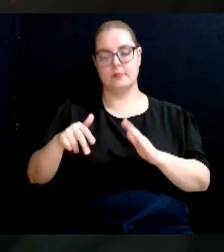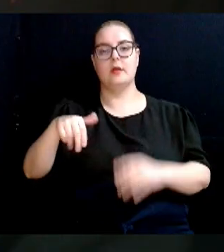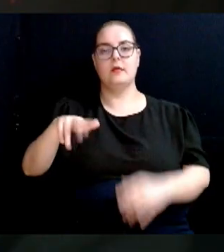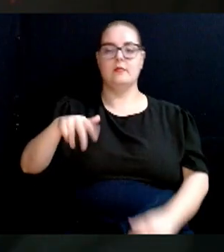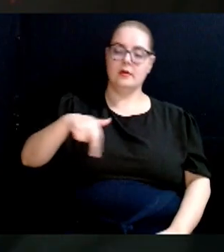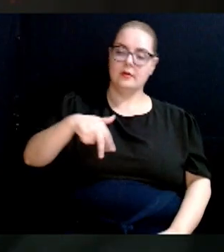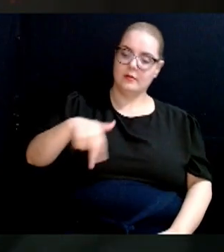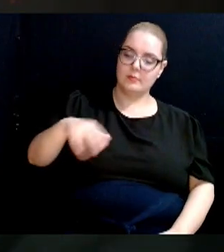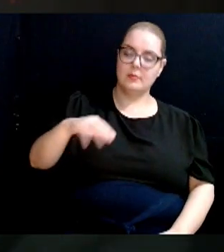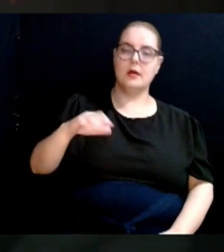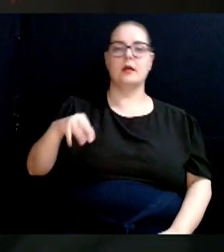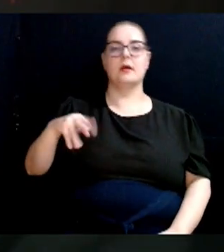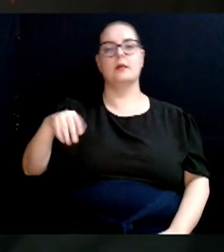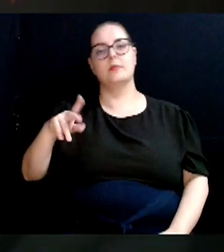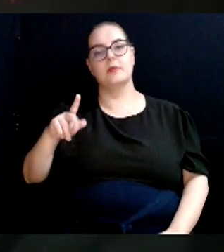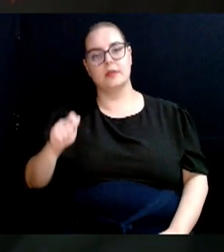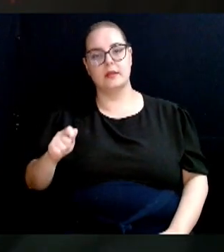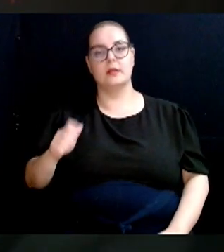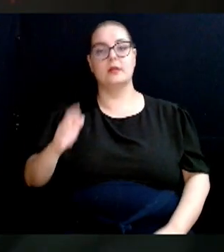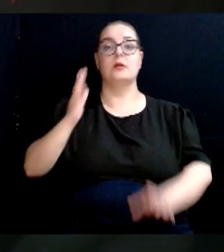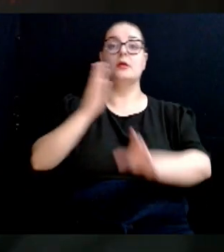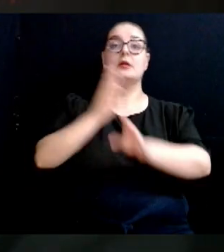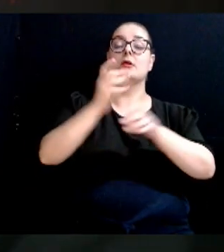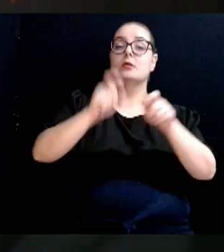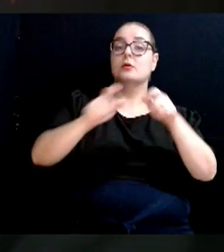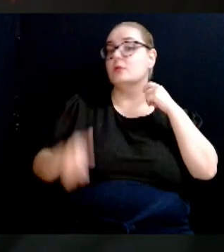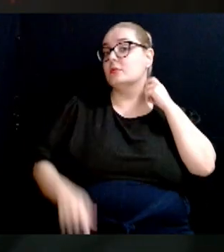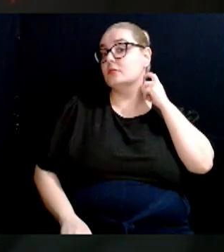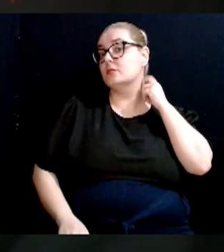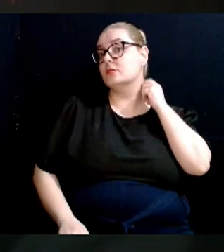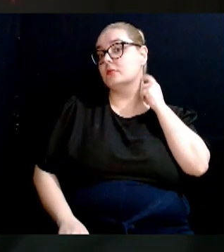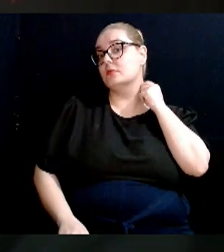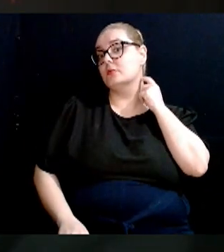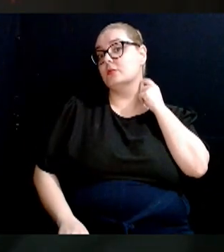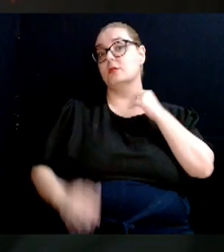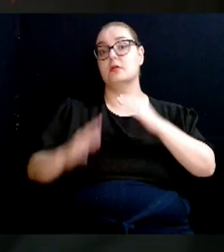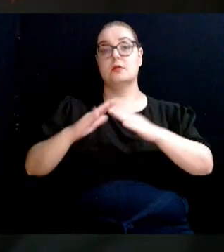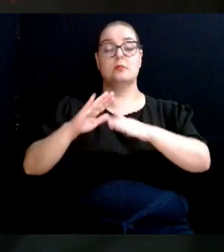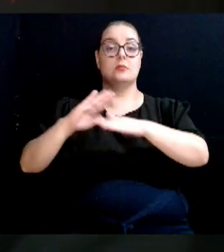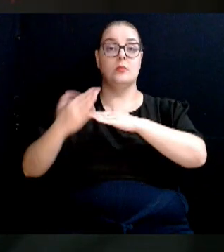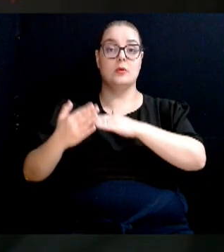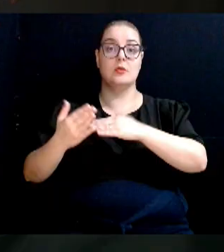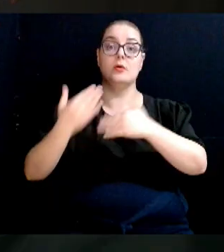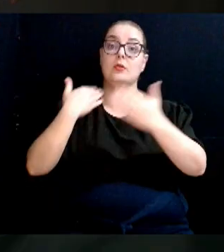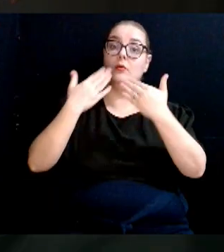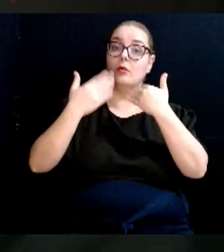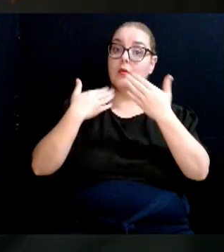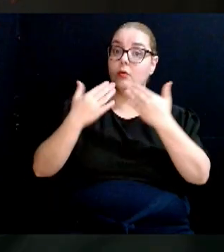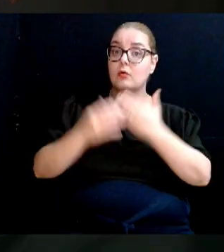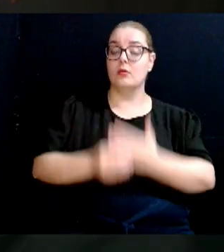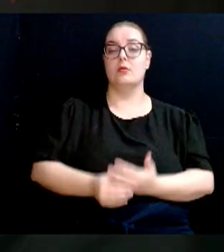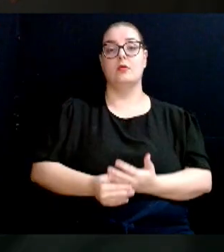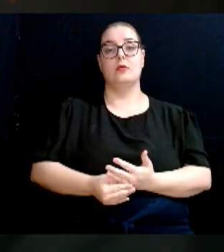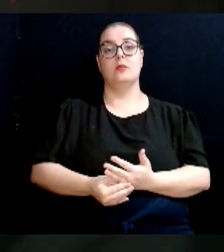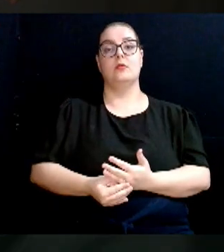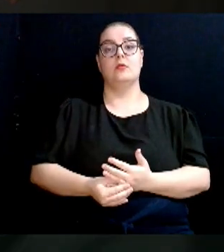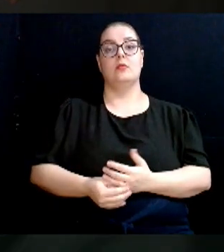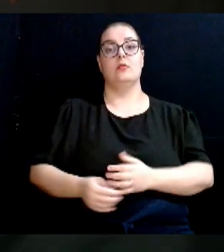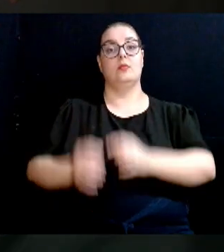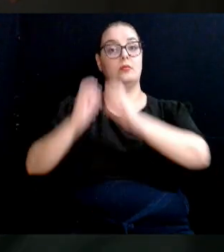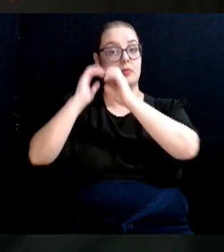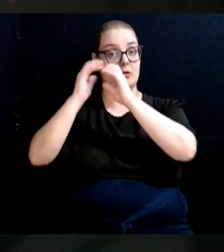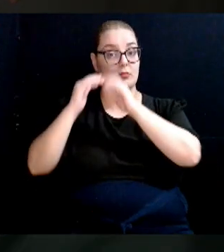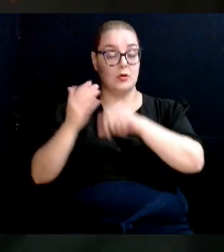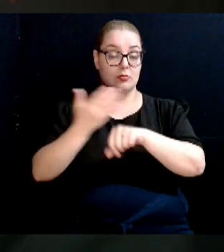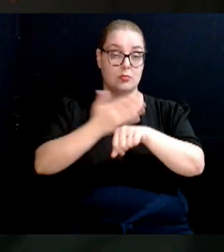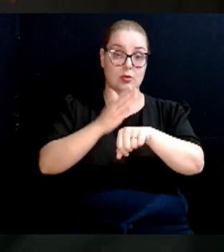vá encontrar com pessoas que moram no seu bairro, converse, Faça exercício com o seu cérebro e com o